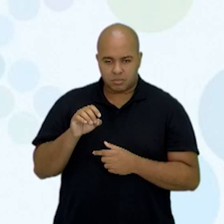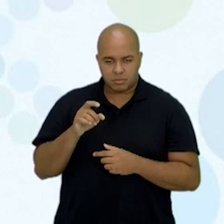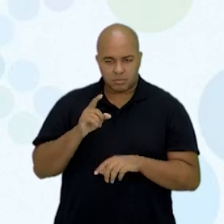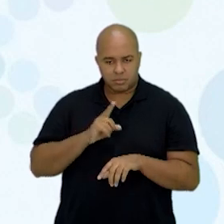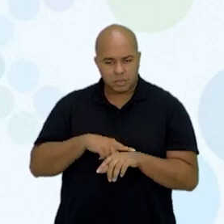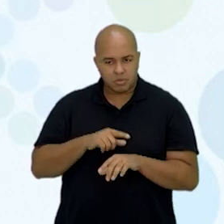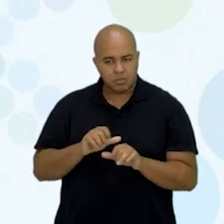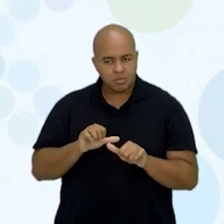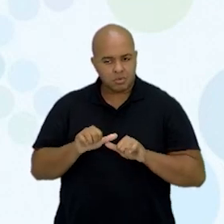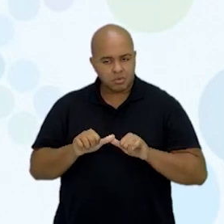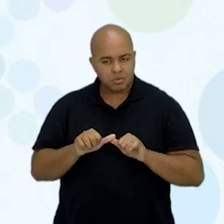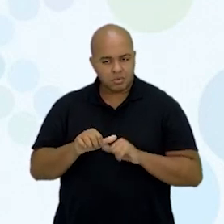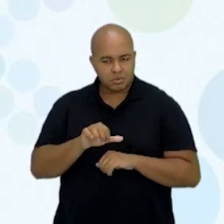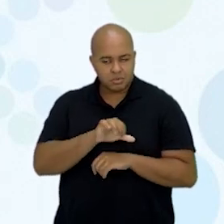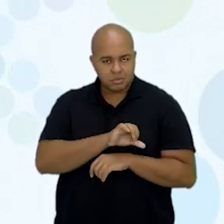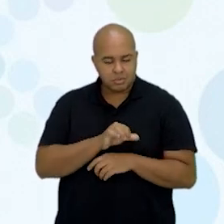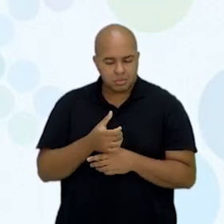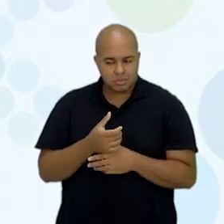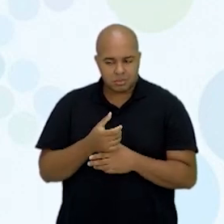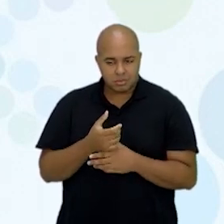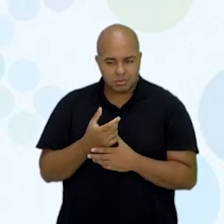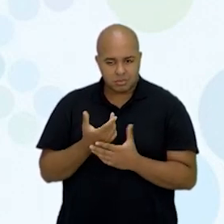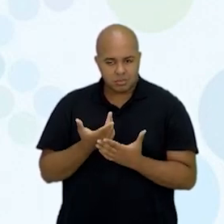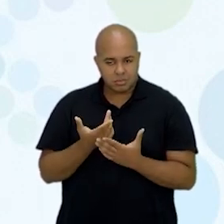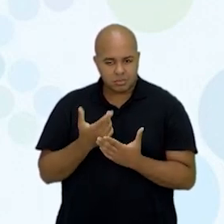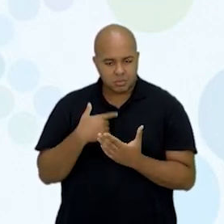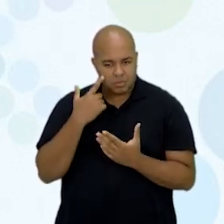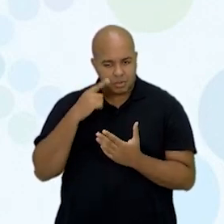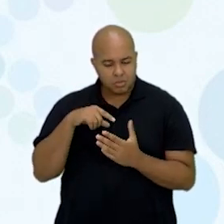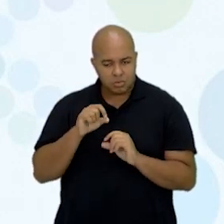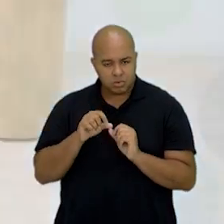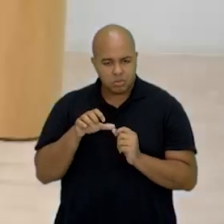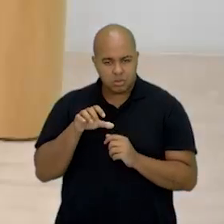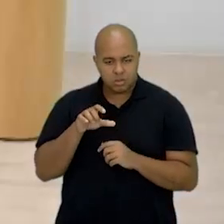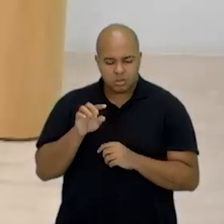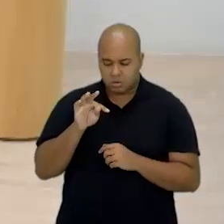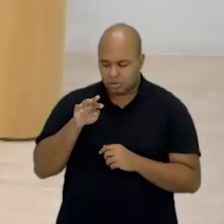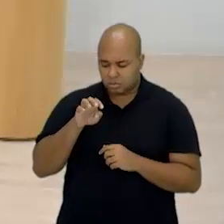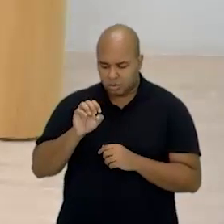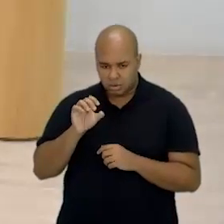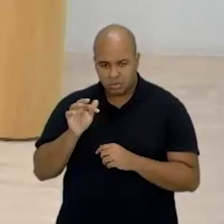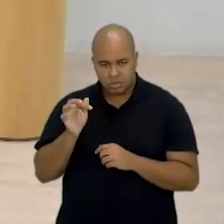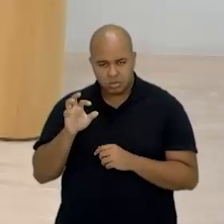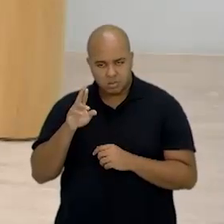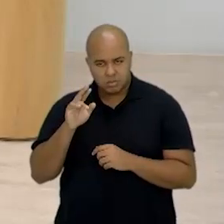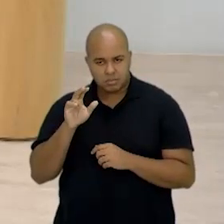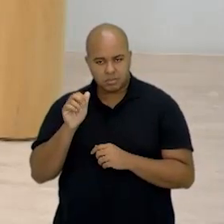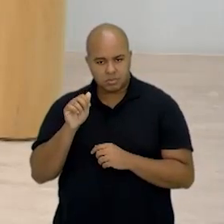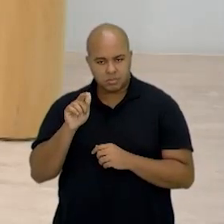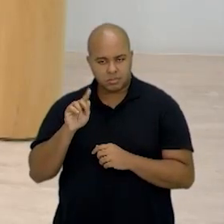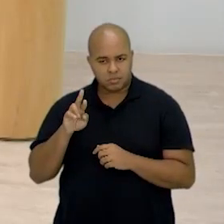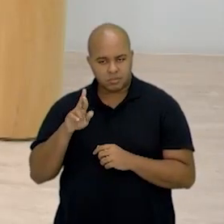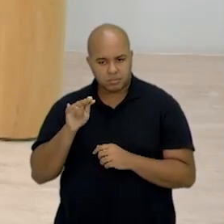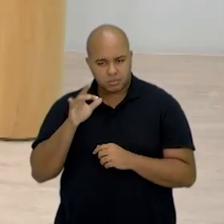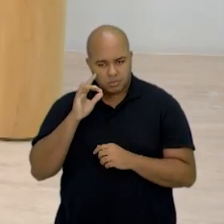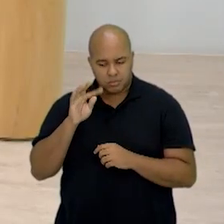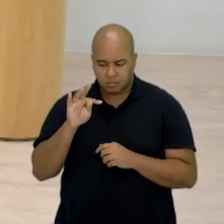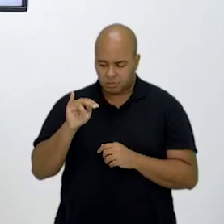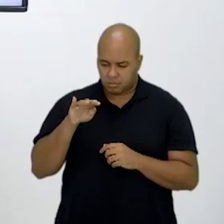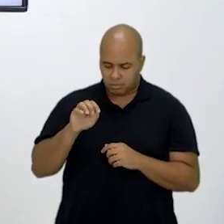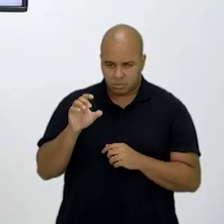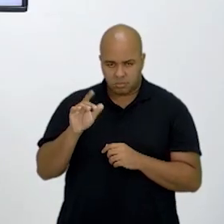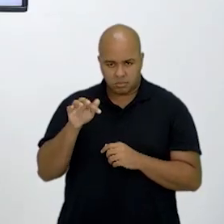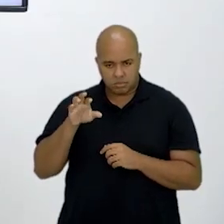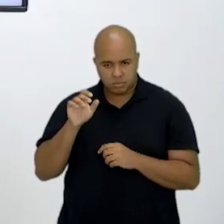a Changes that O que que significa isso então quando a gente fala de time fora